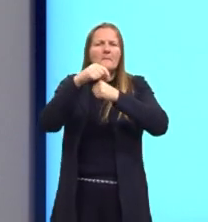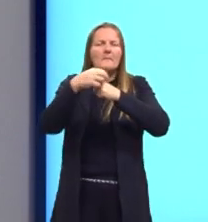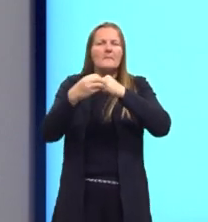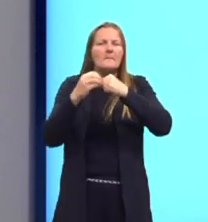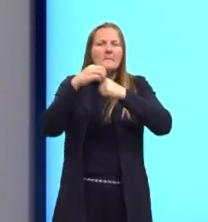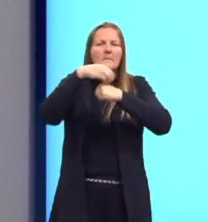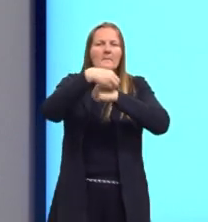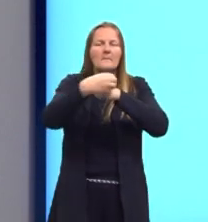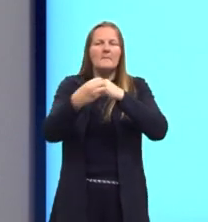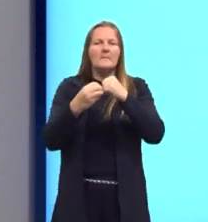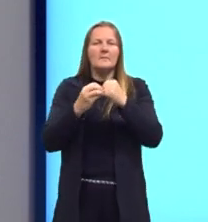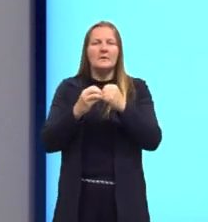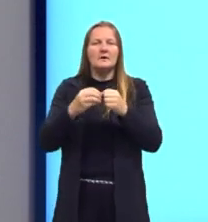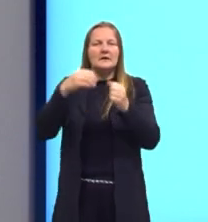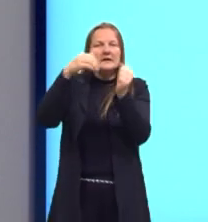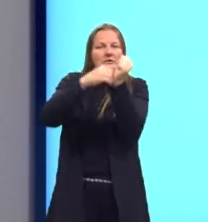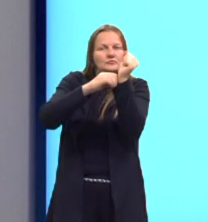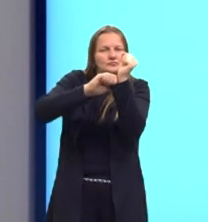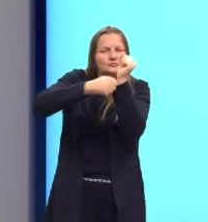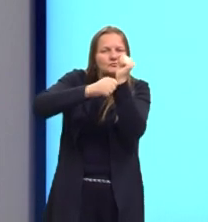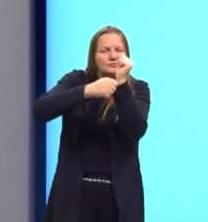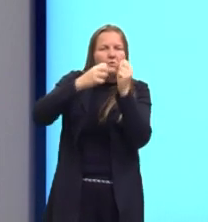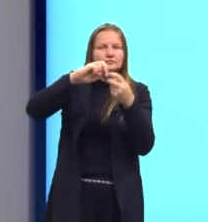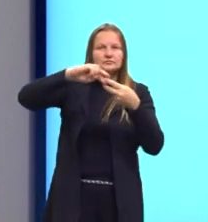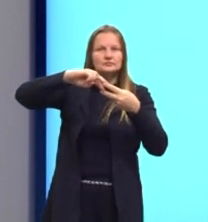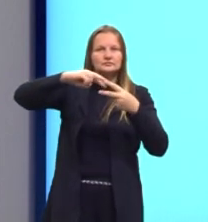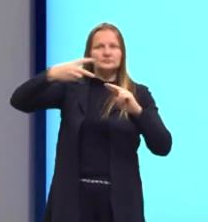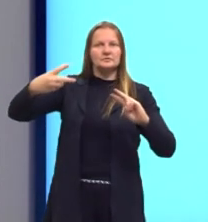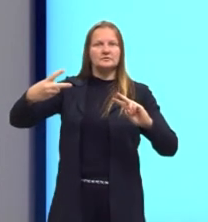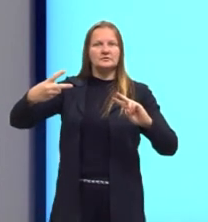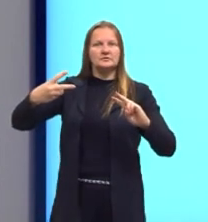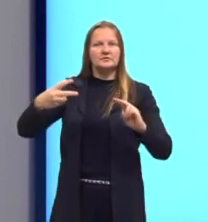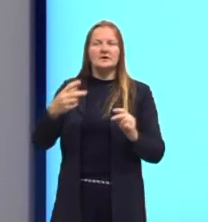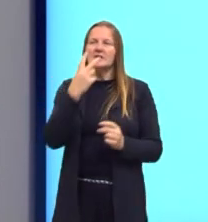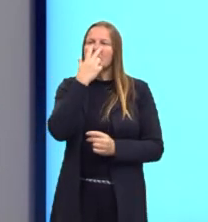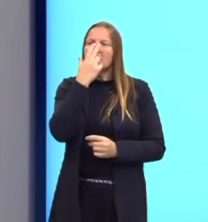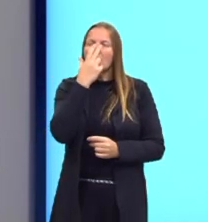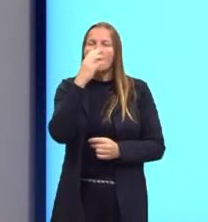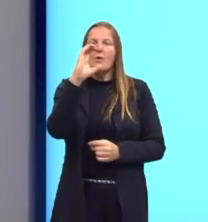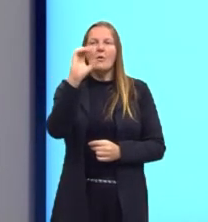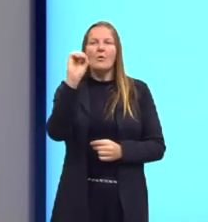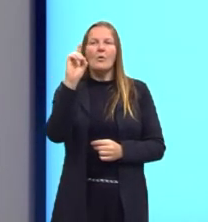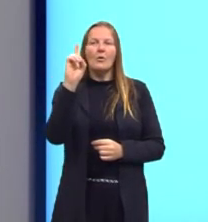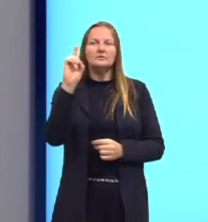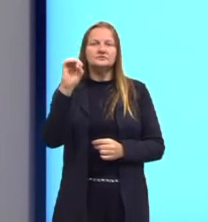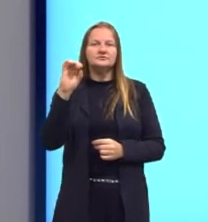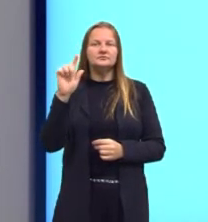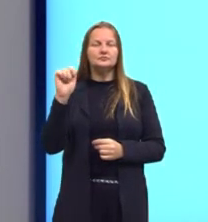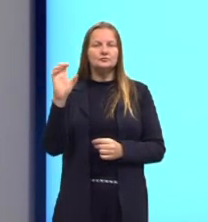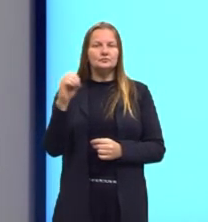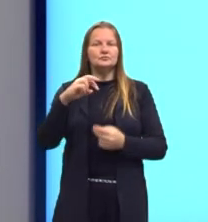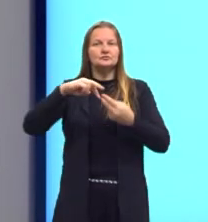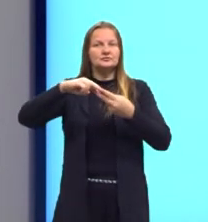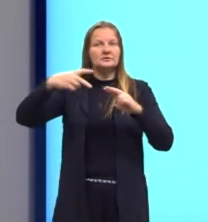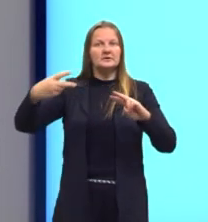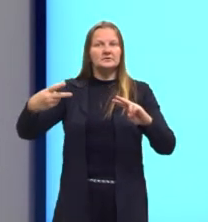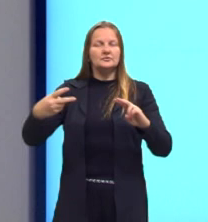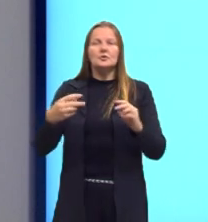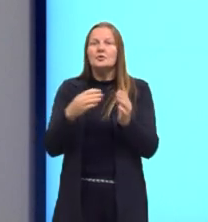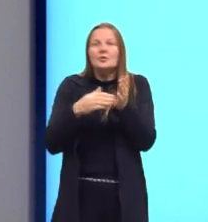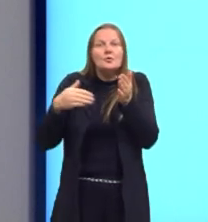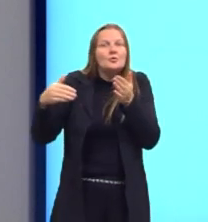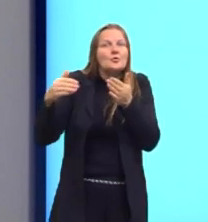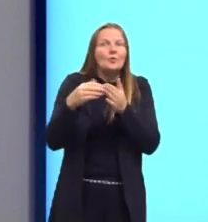dos seres vivos todos os seres vivos têm o mesmo código genético tá